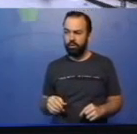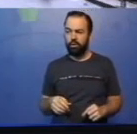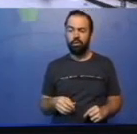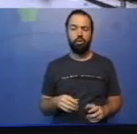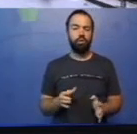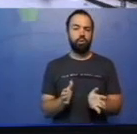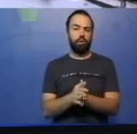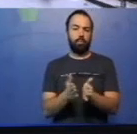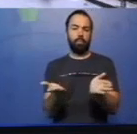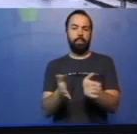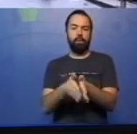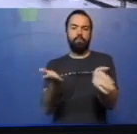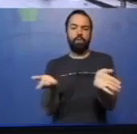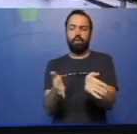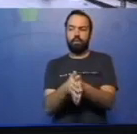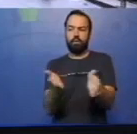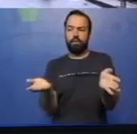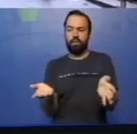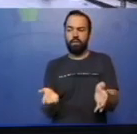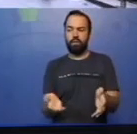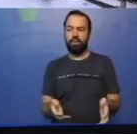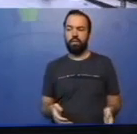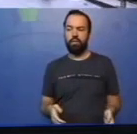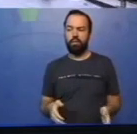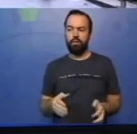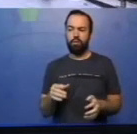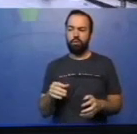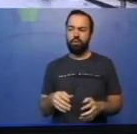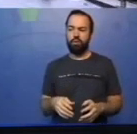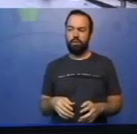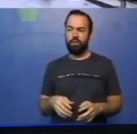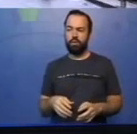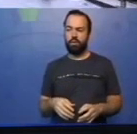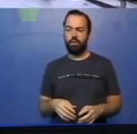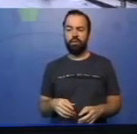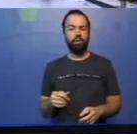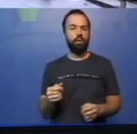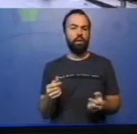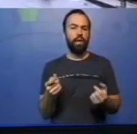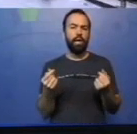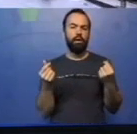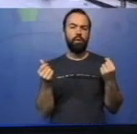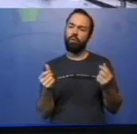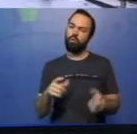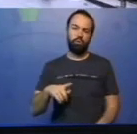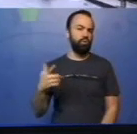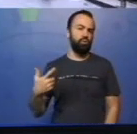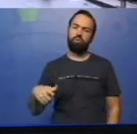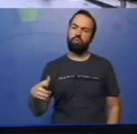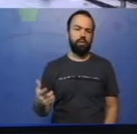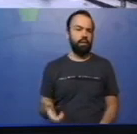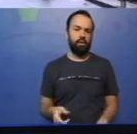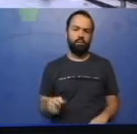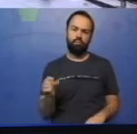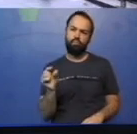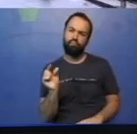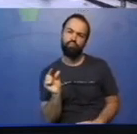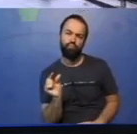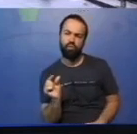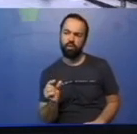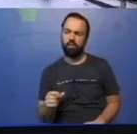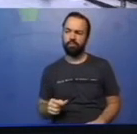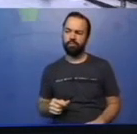agrícolas é outro problema que a gente verifica no continente africano. Então, em razão da falta de recursos para